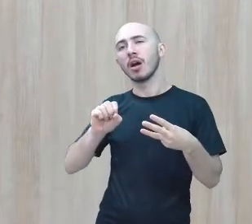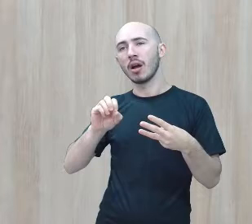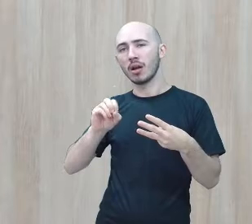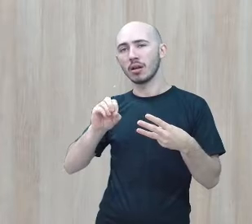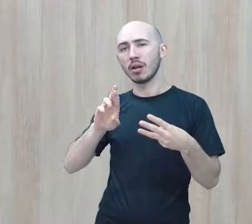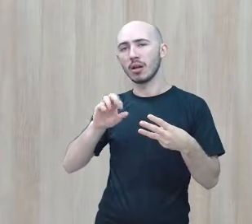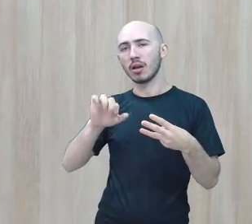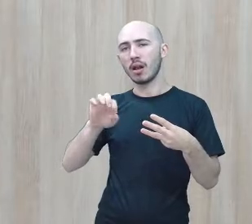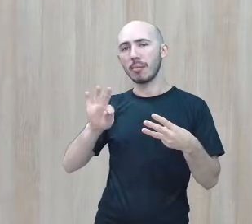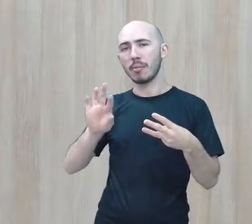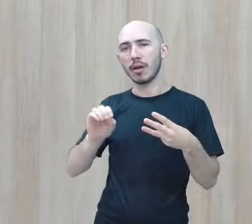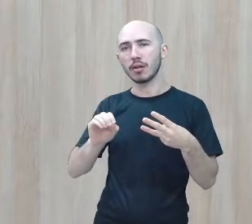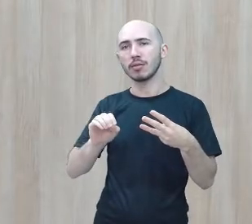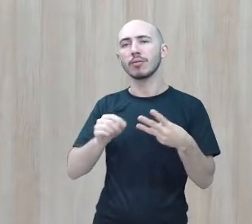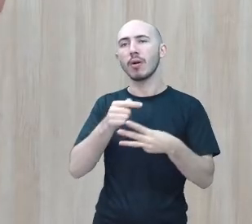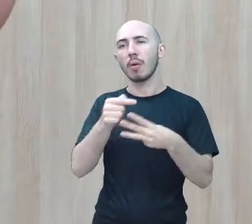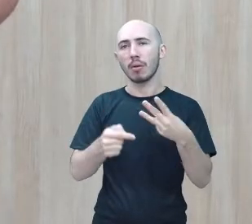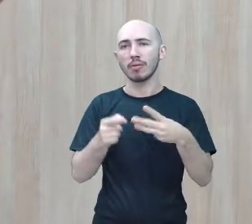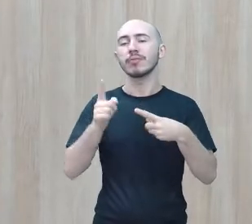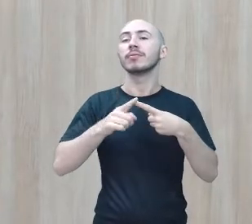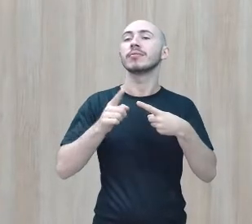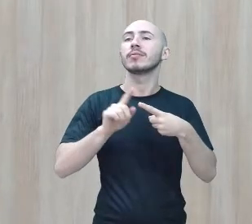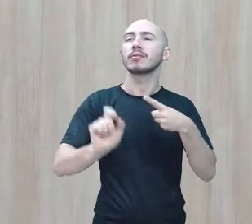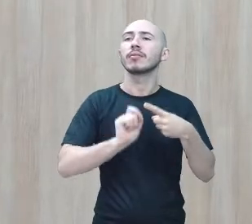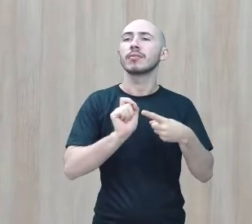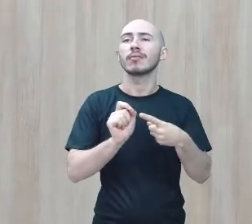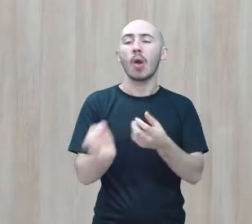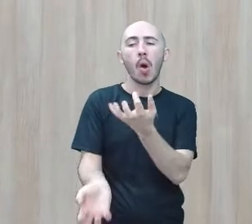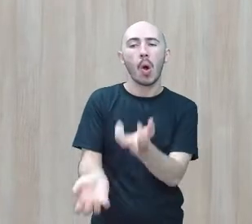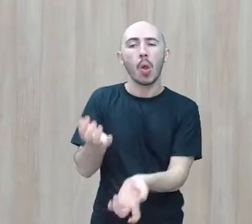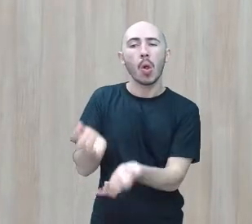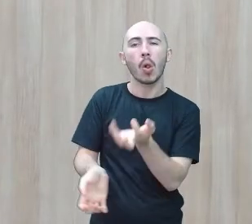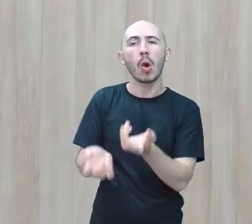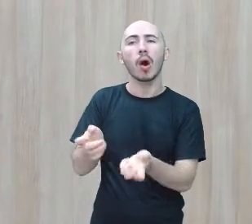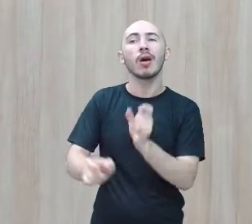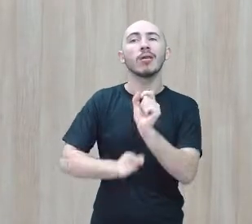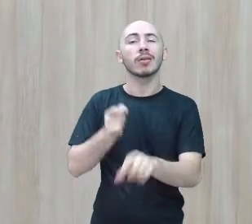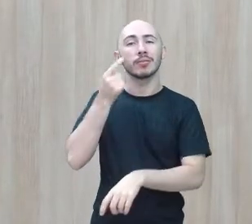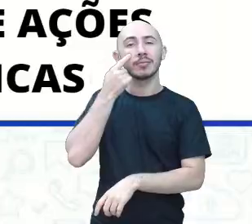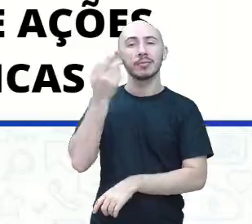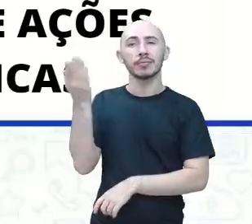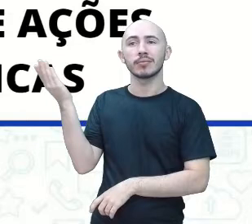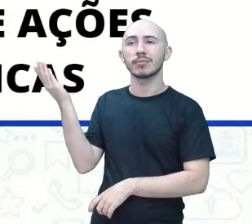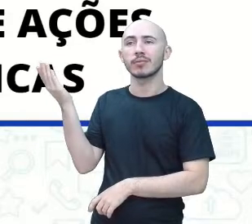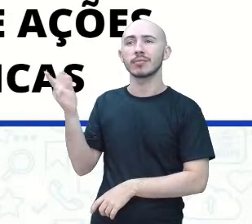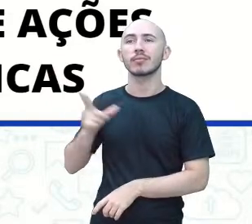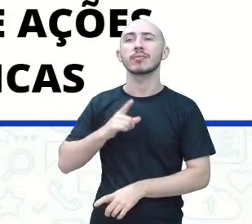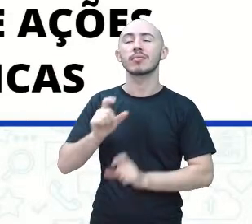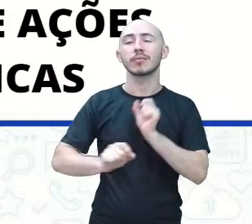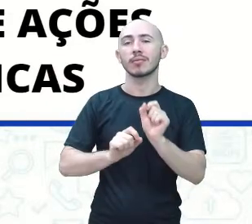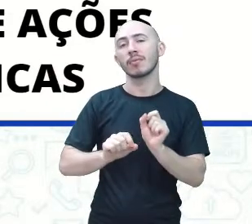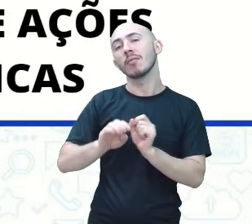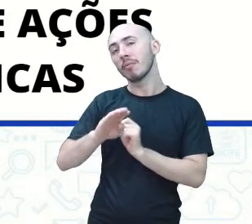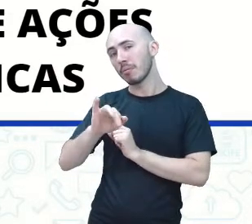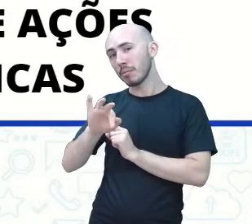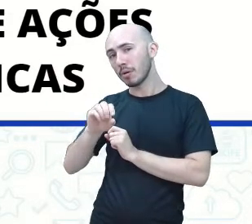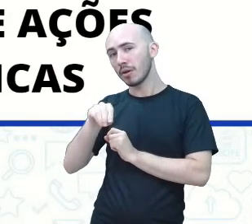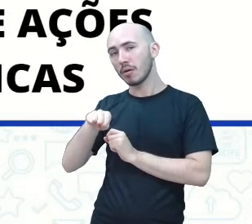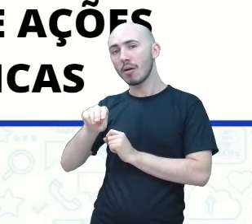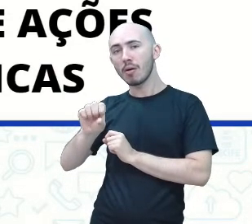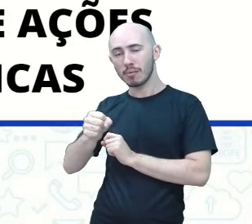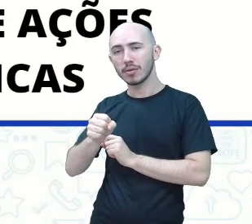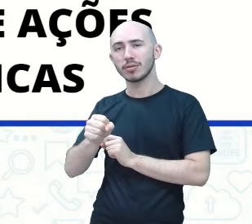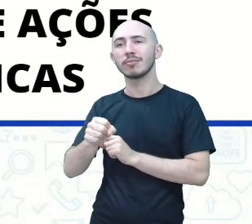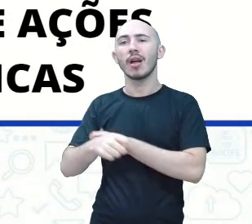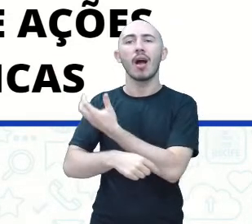das queimadas. Ok. E nas queimadas, eu estou trazendo aí para vocês os biomas mais afetados. A